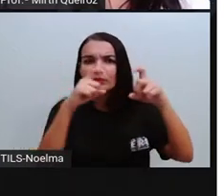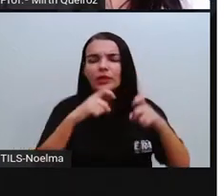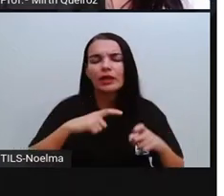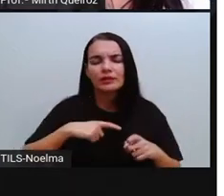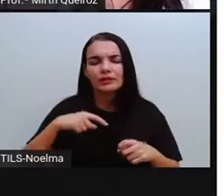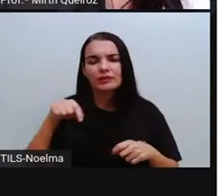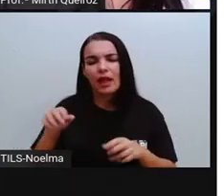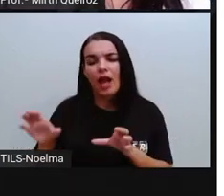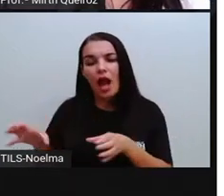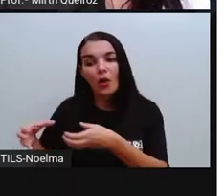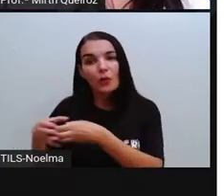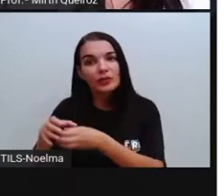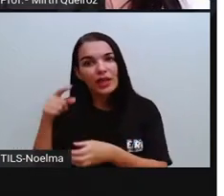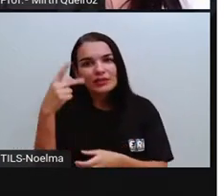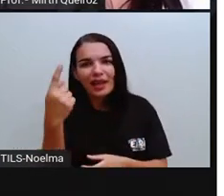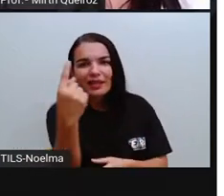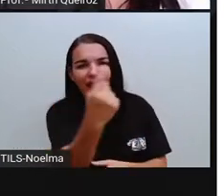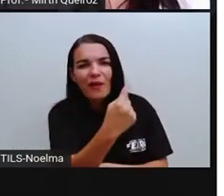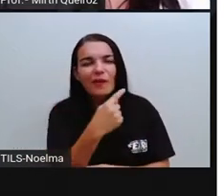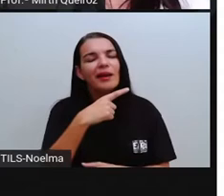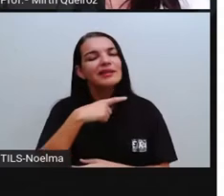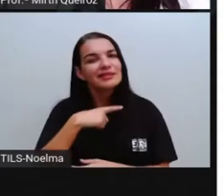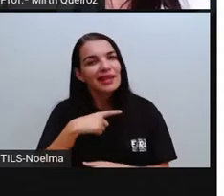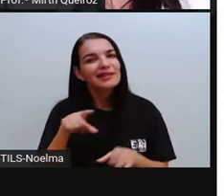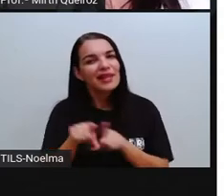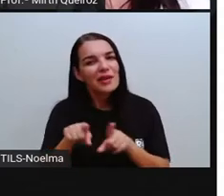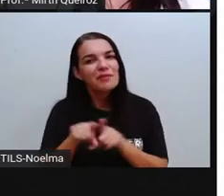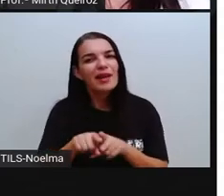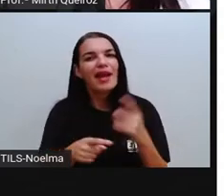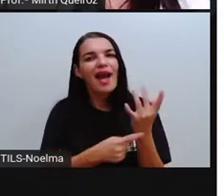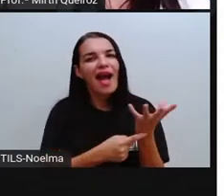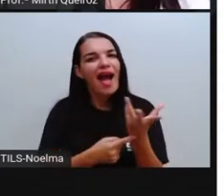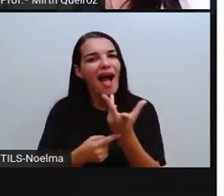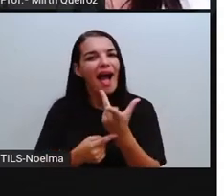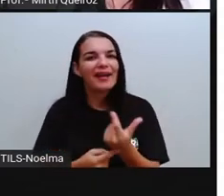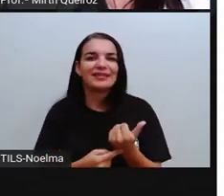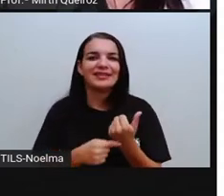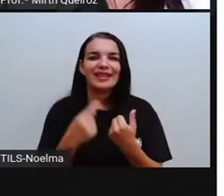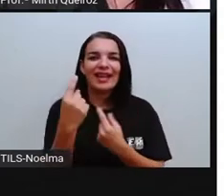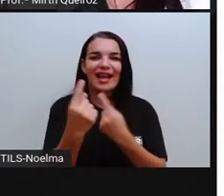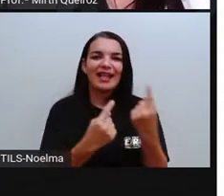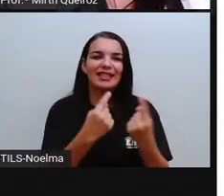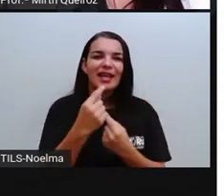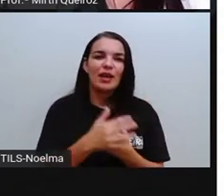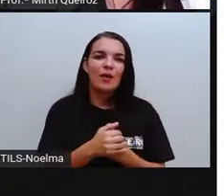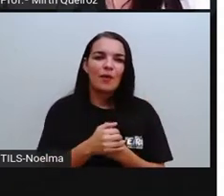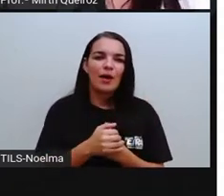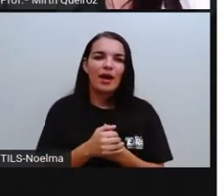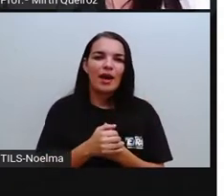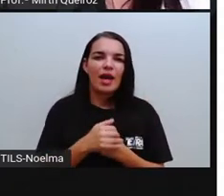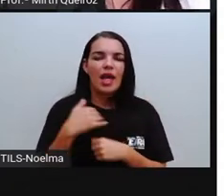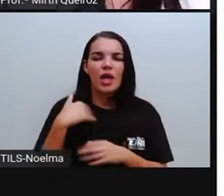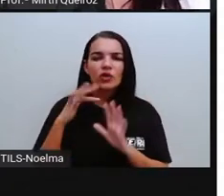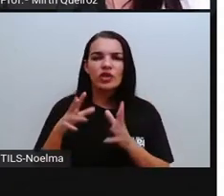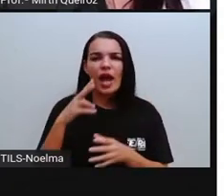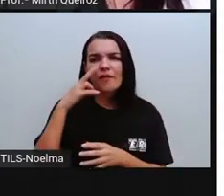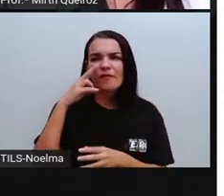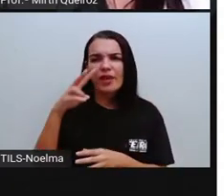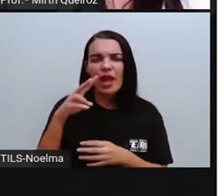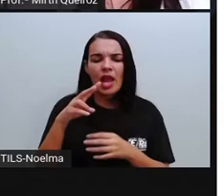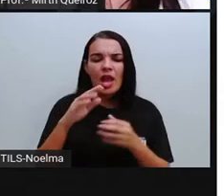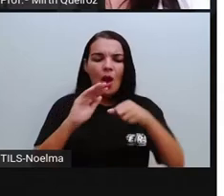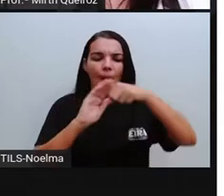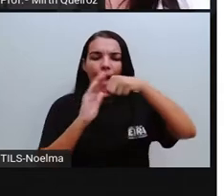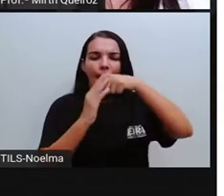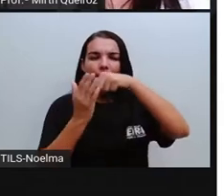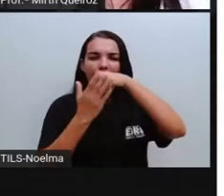na própria comunidade de vocês tenham esse tipo de arte, né? Uma vez eu já vi no Viveiros